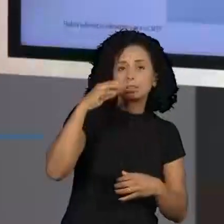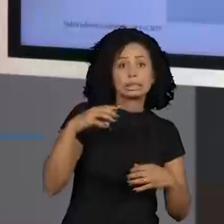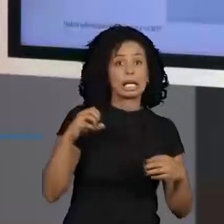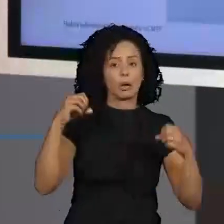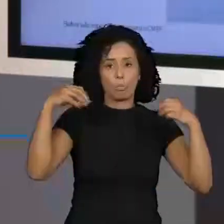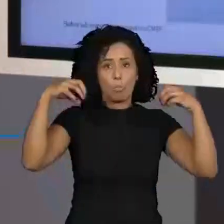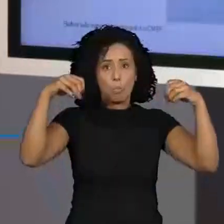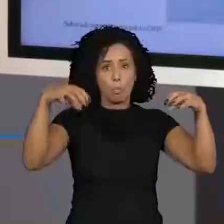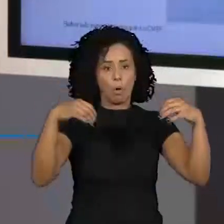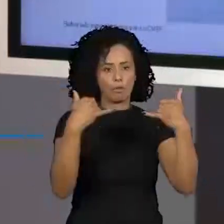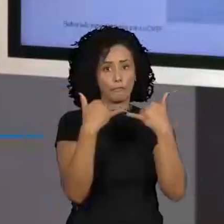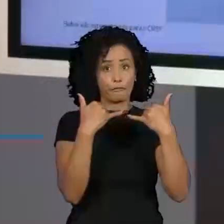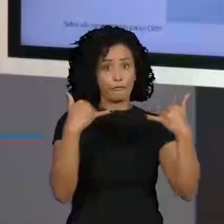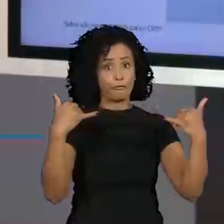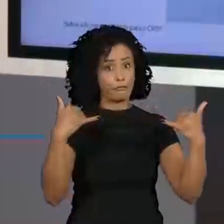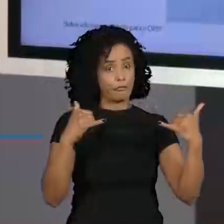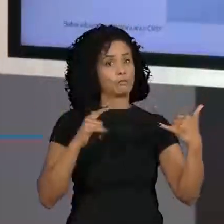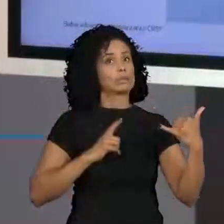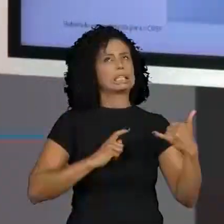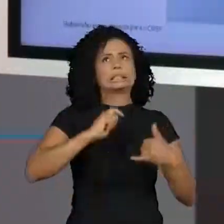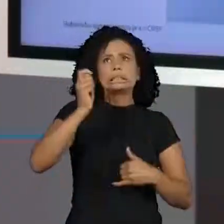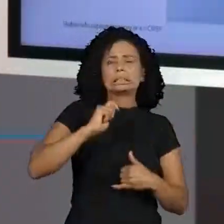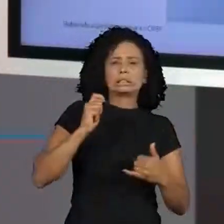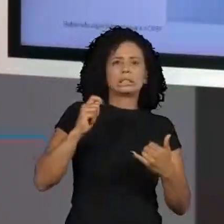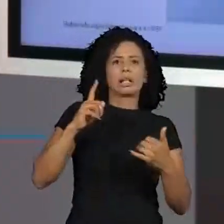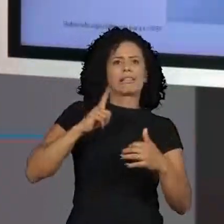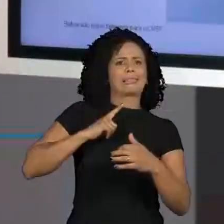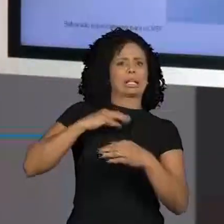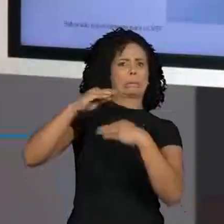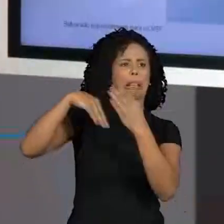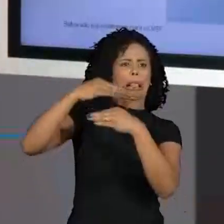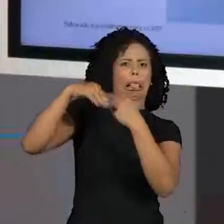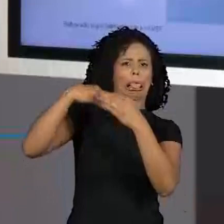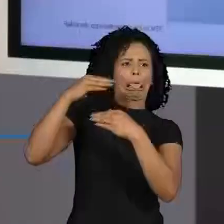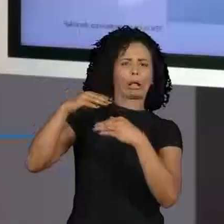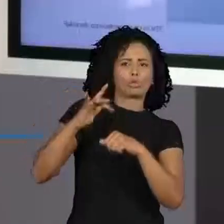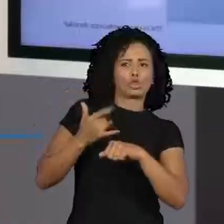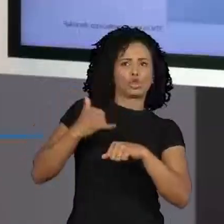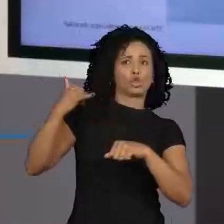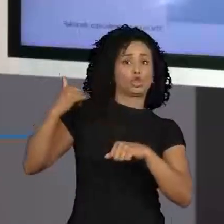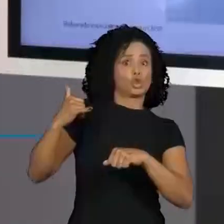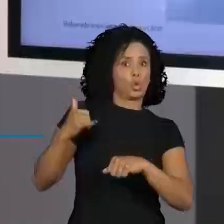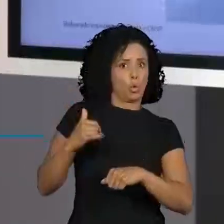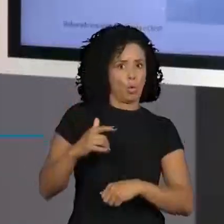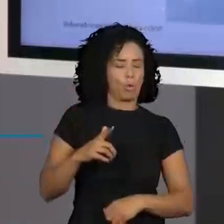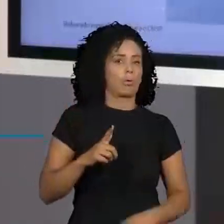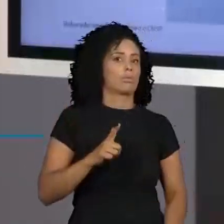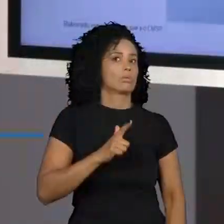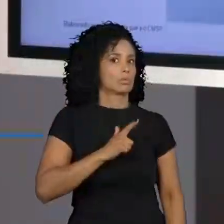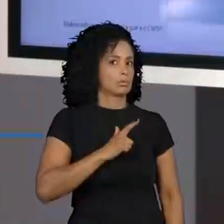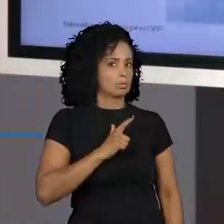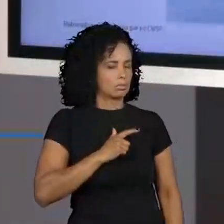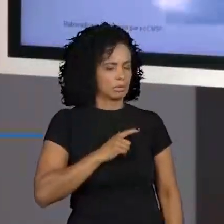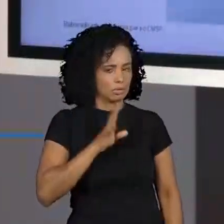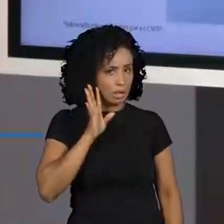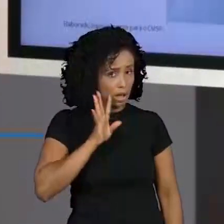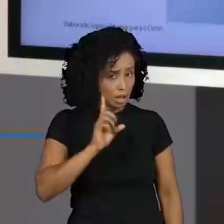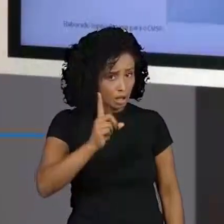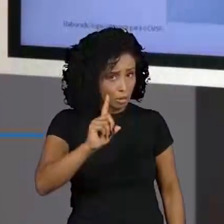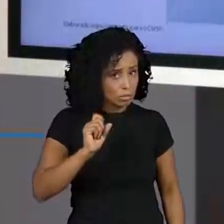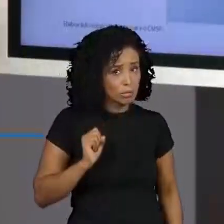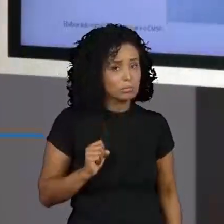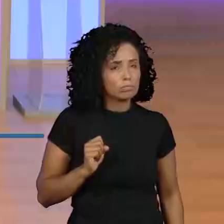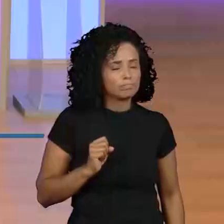da pipa, né, pode se enrolar nos fios de eletricidade e aí a brincadeira não vai ser nada legal. E também,